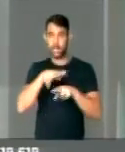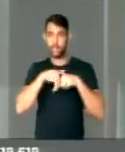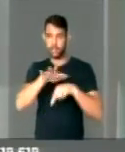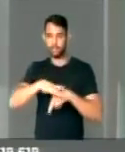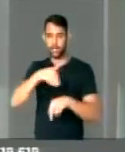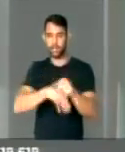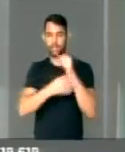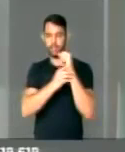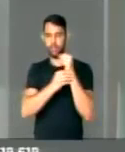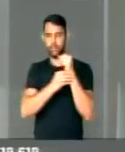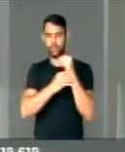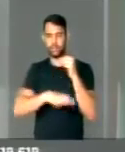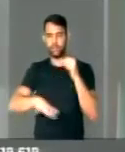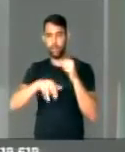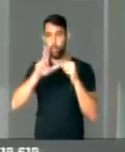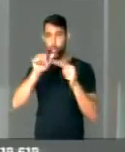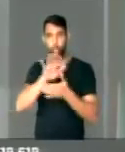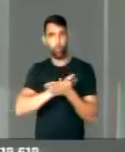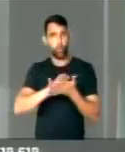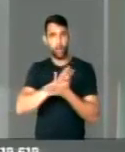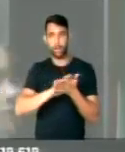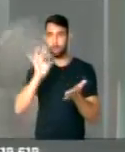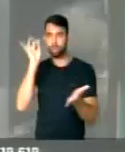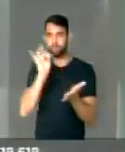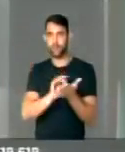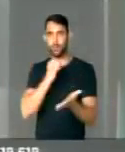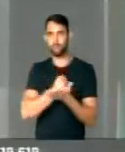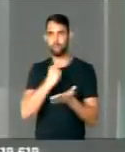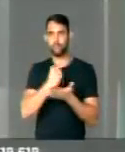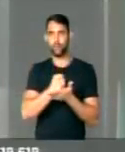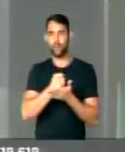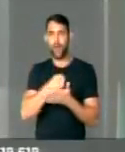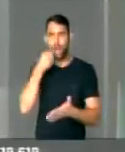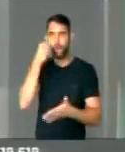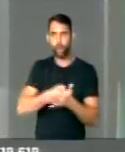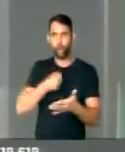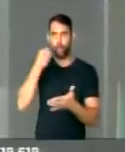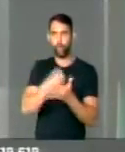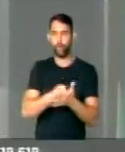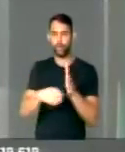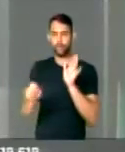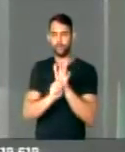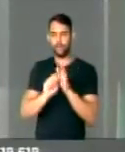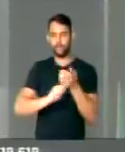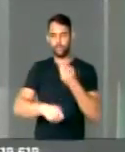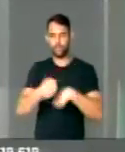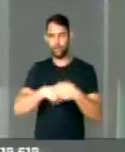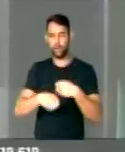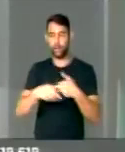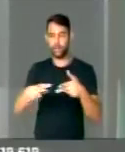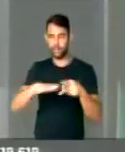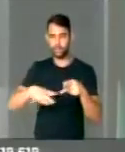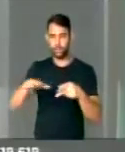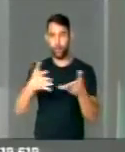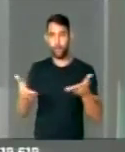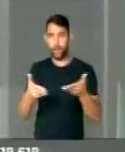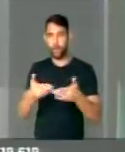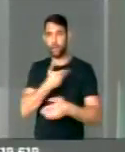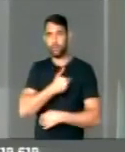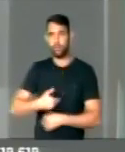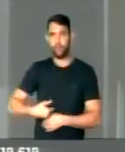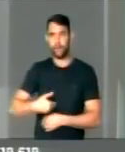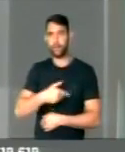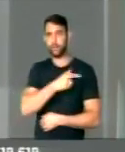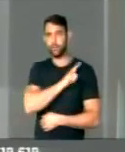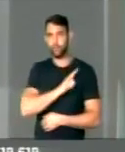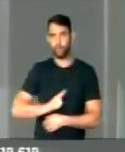da segurança? Nunca se efetivou tanto o combate ao tráfico de drogas e entorpecentes como agora no governo Flávio